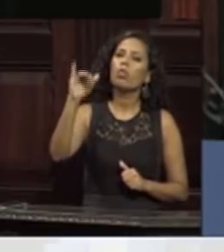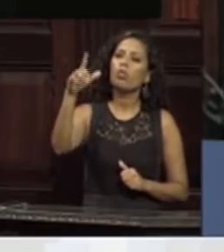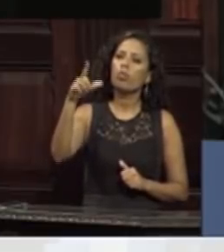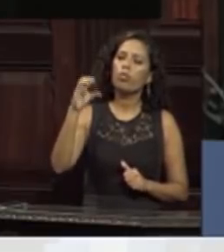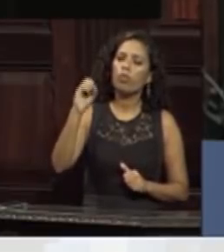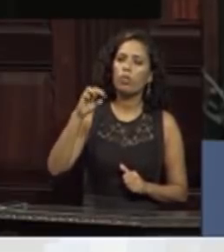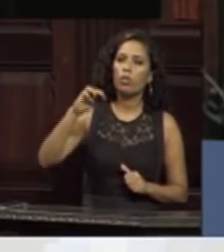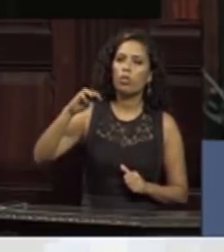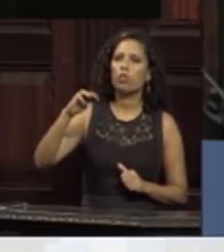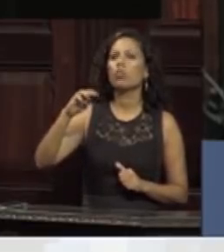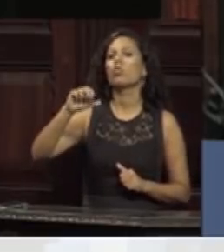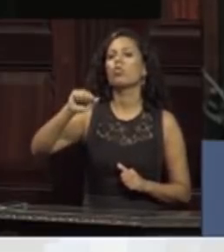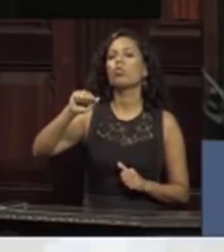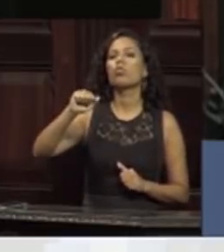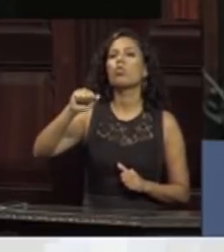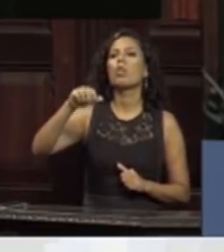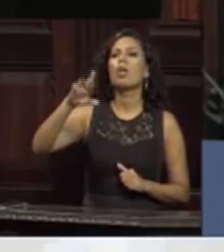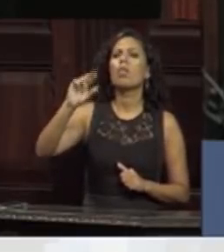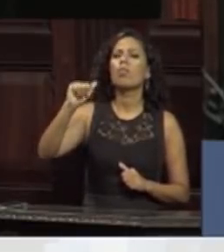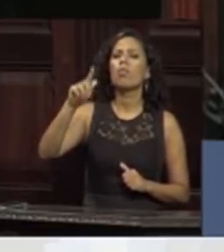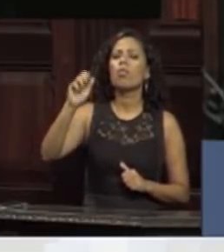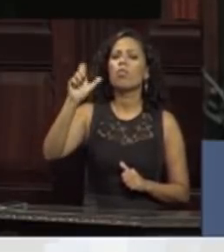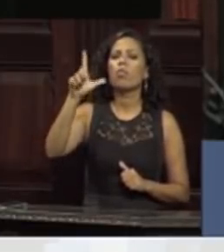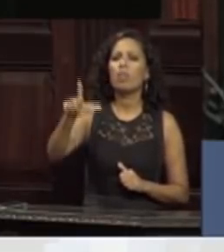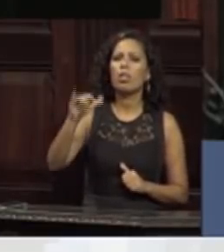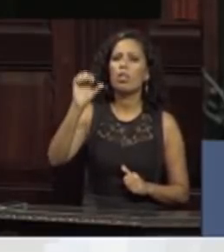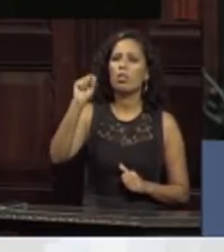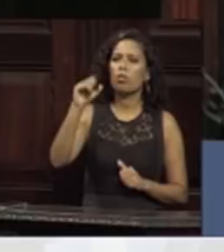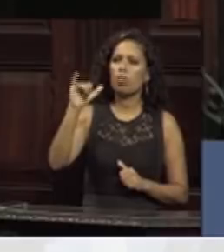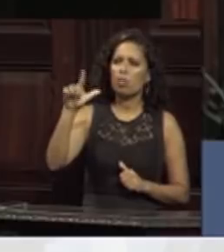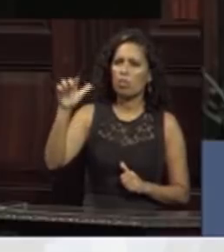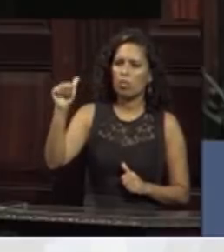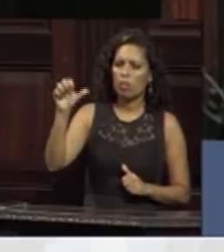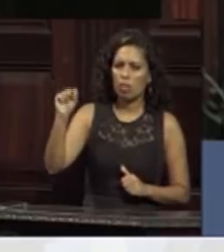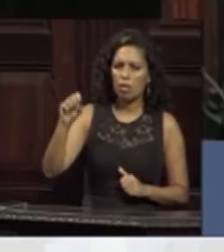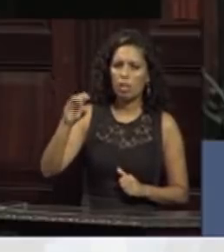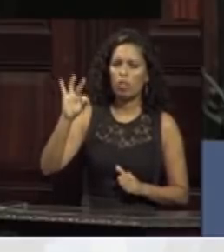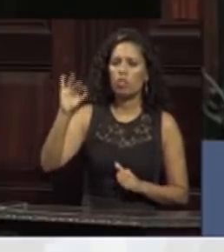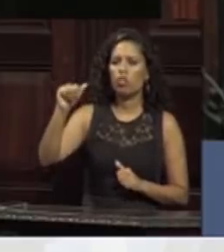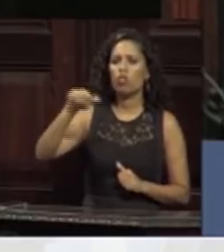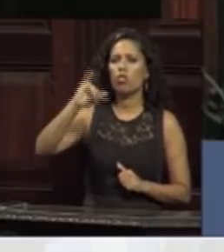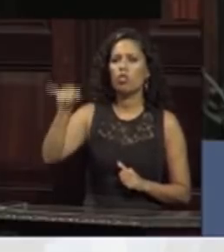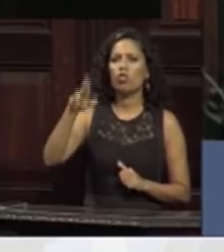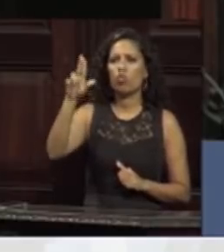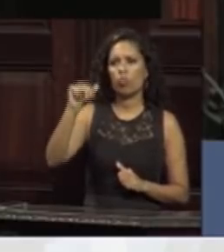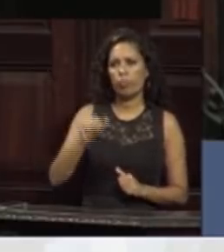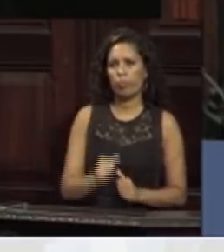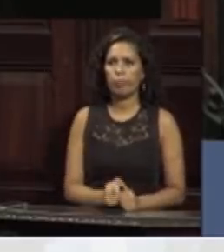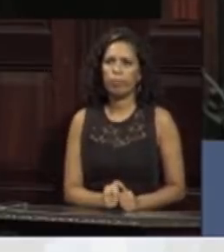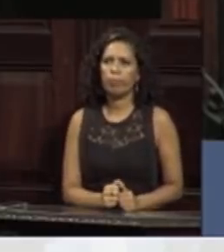Nelson Gonçalves, Pedro Augusto, Rafael Pisciani, Silas Bento, Tia Ju.